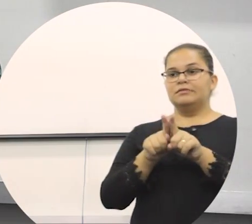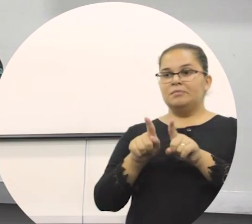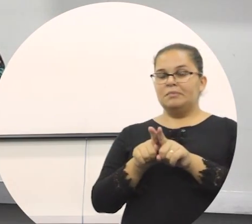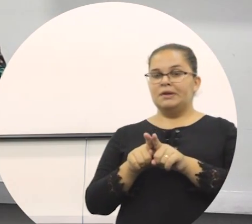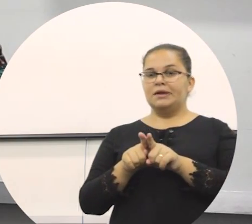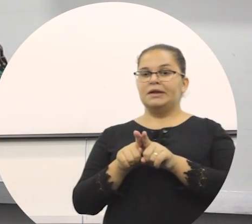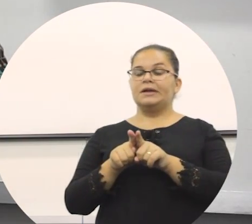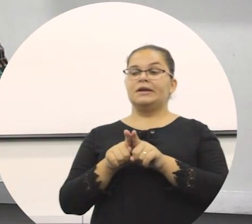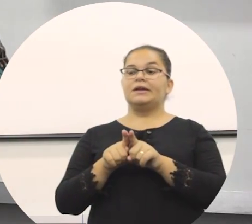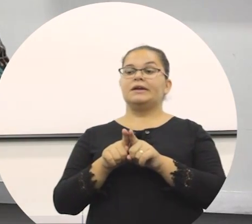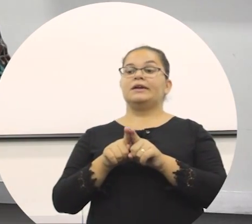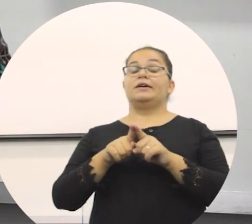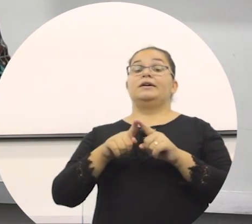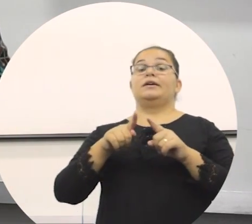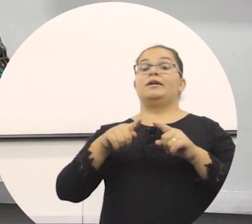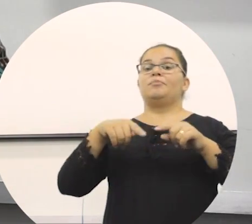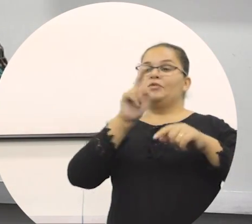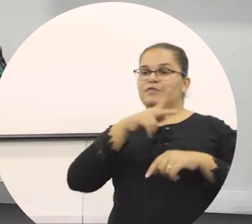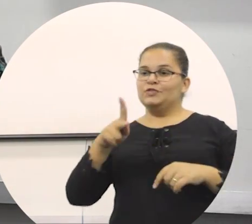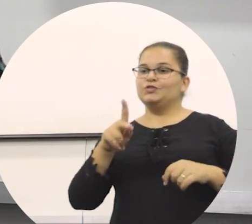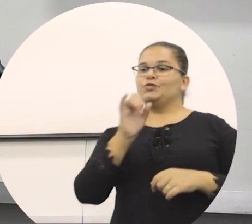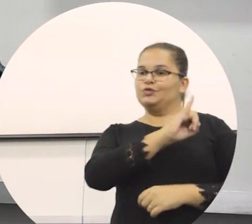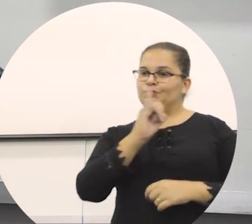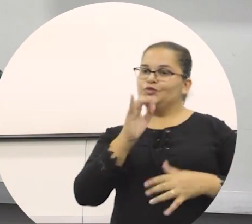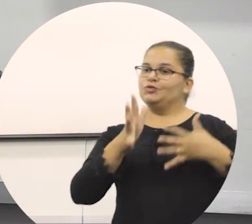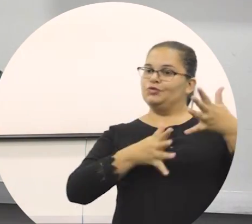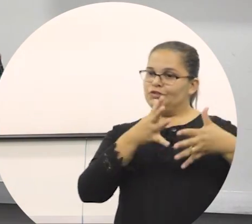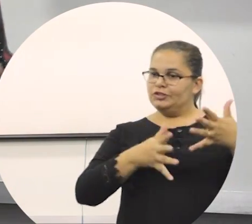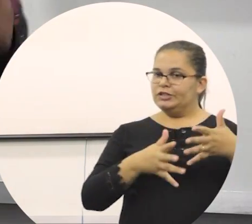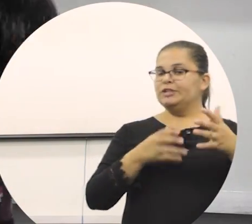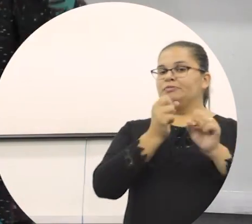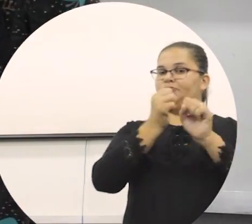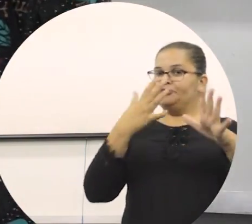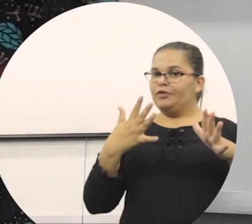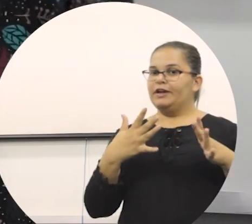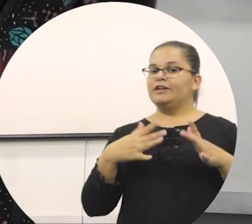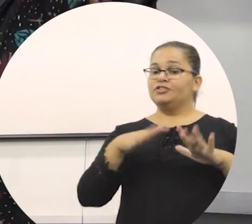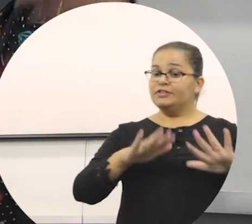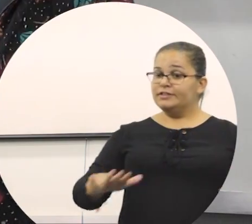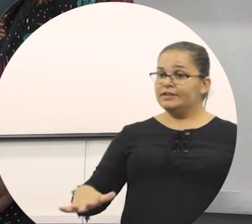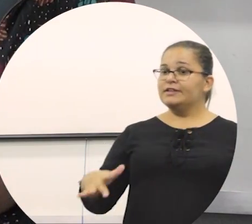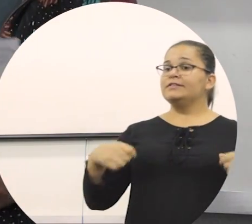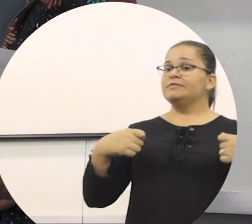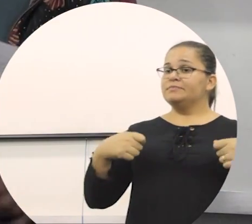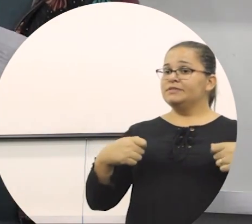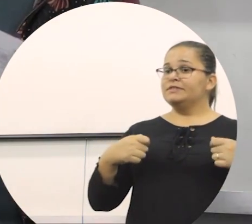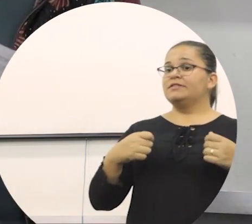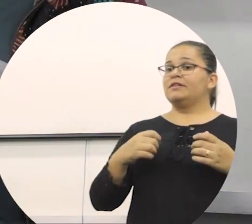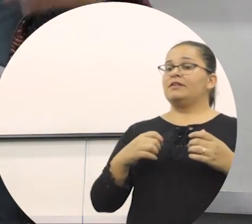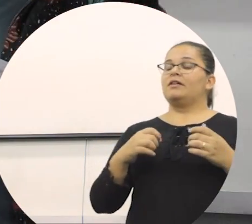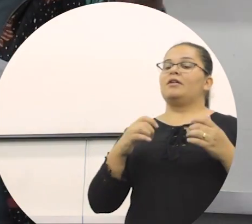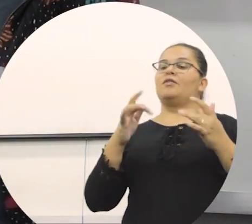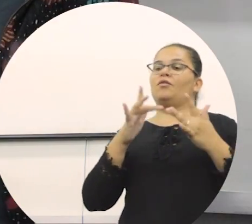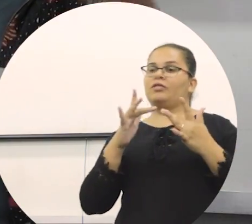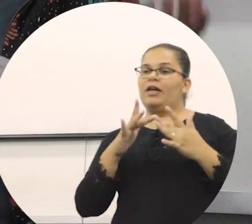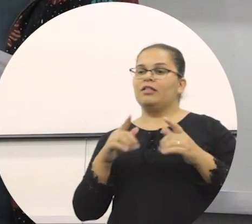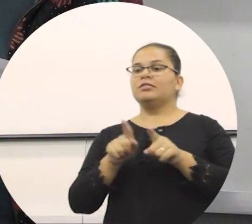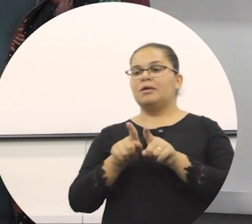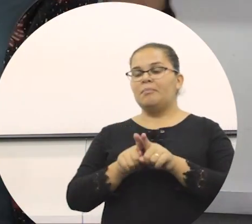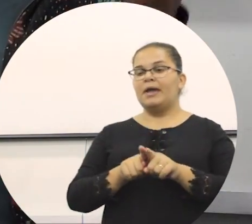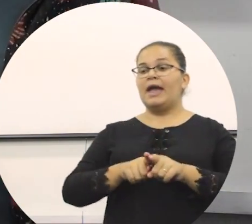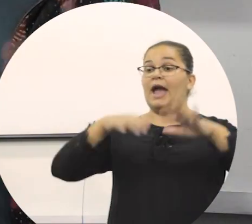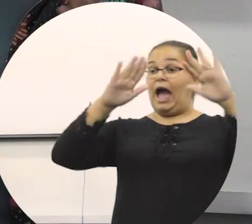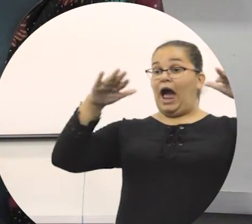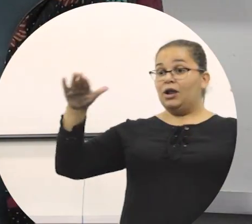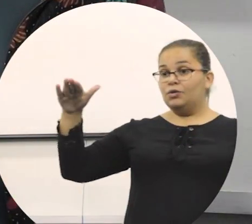que tem maior domínio. E a gente faz muito isso na Nissul, a gente às vezes leva os alunos para o refeitório, para fazer alguma palestra, alguma